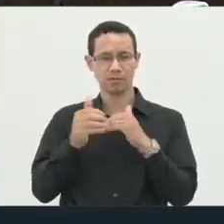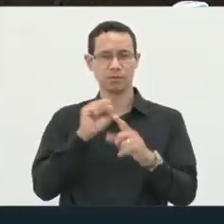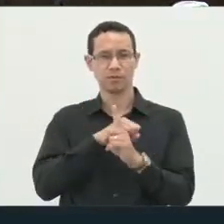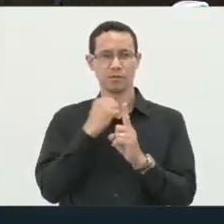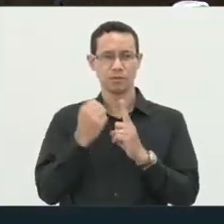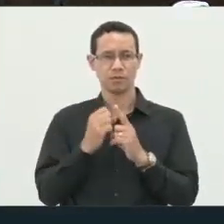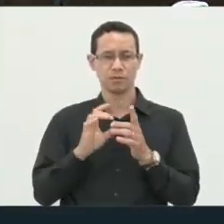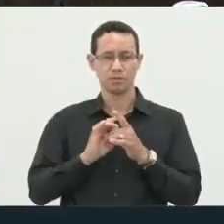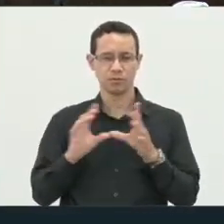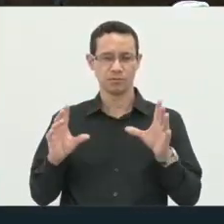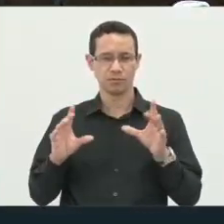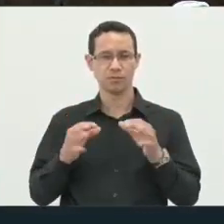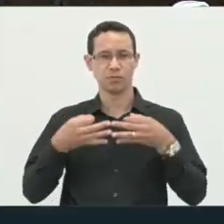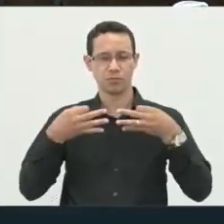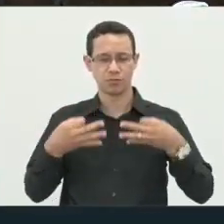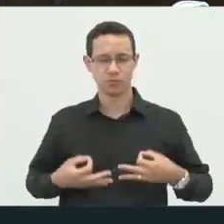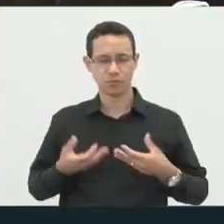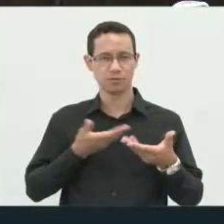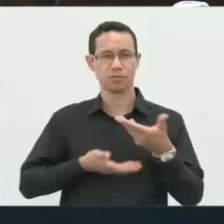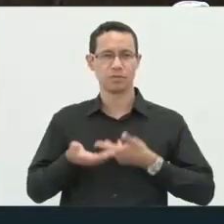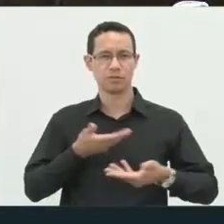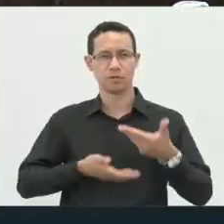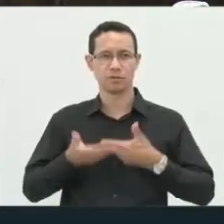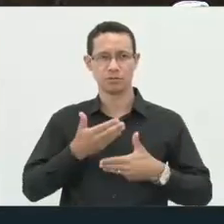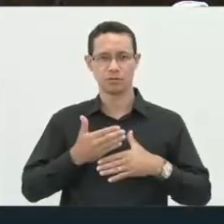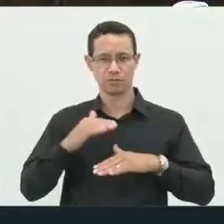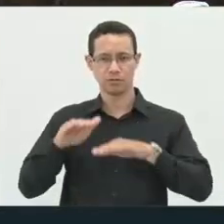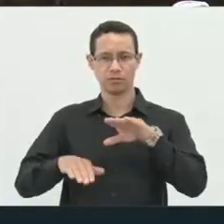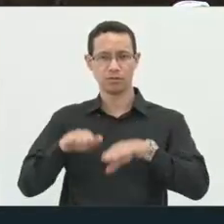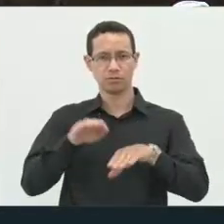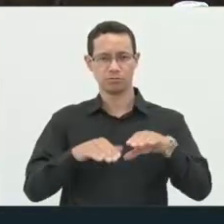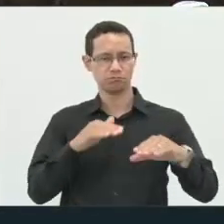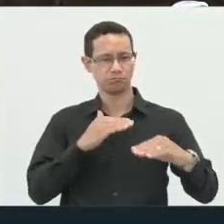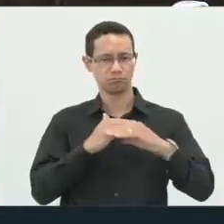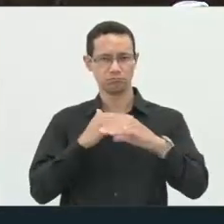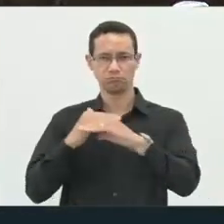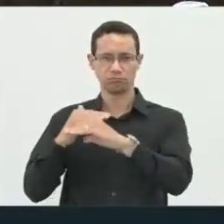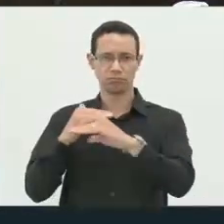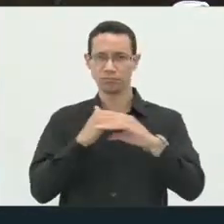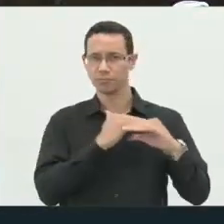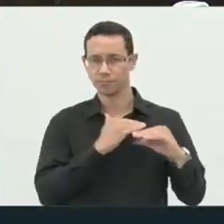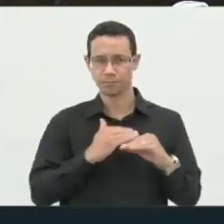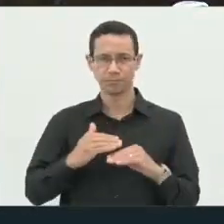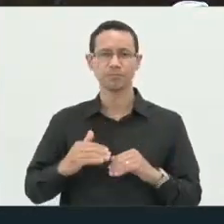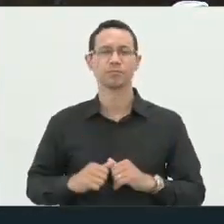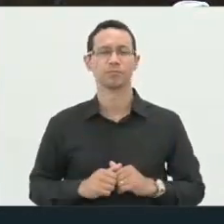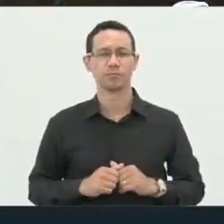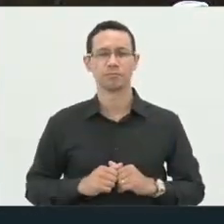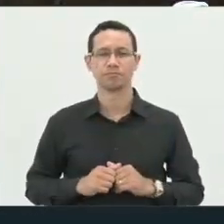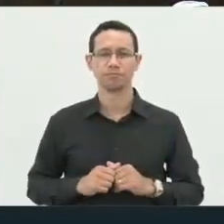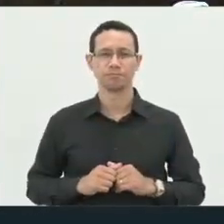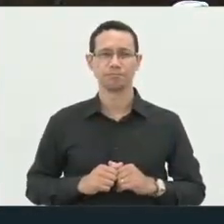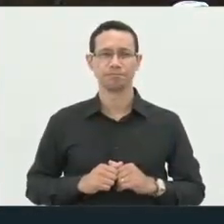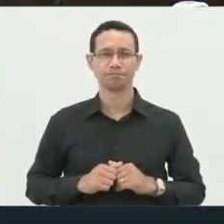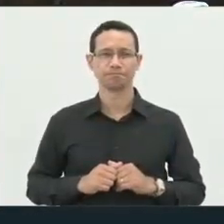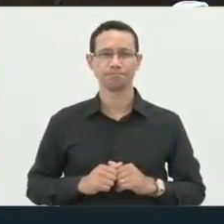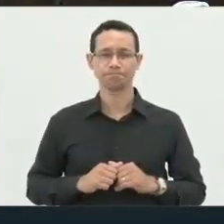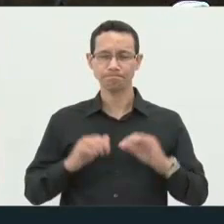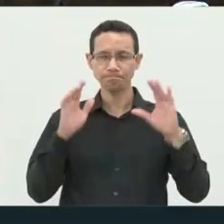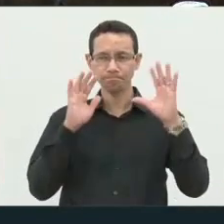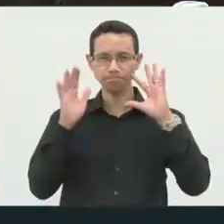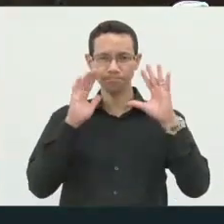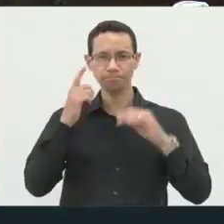Justa e solidária a redução desigualdades sociais e regionais considerando que